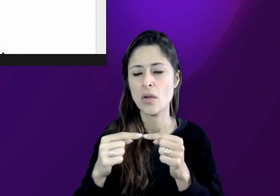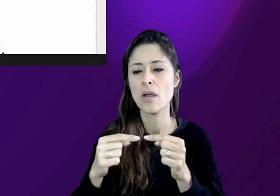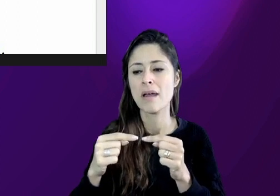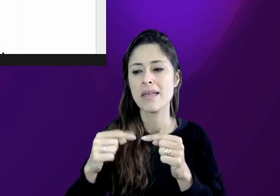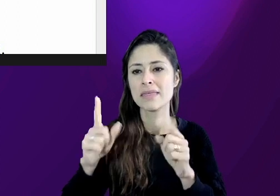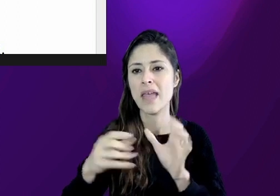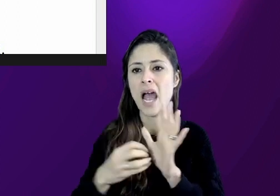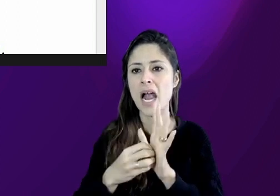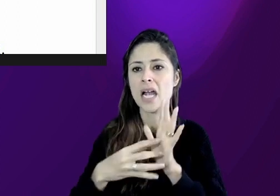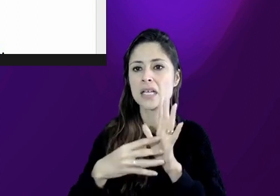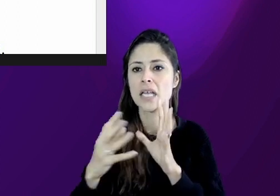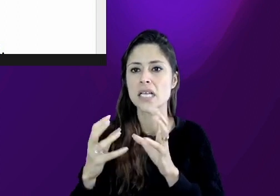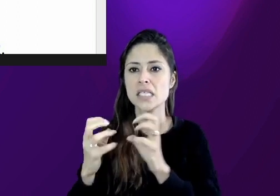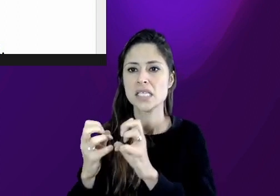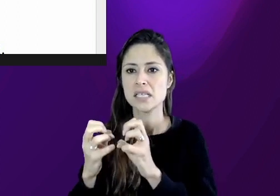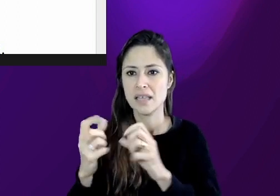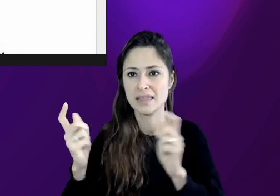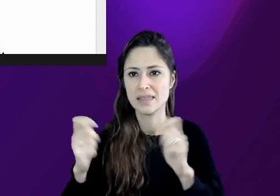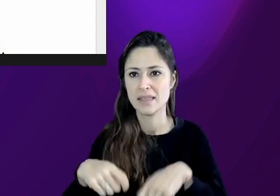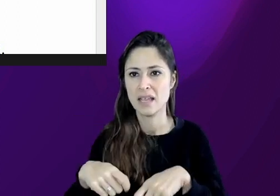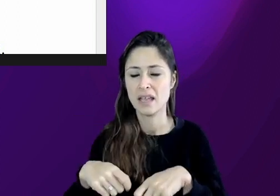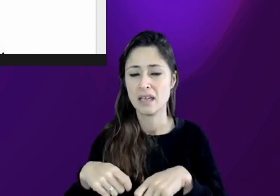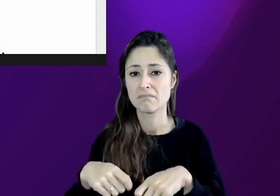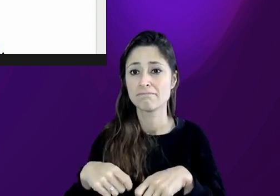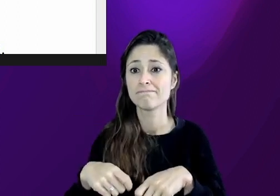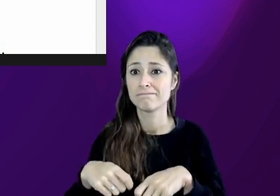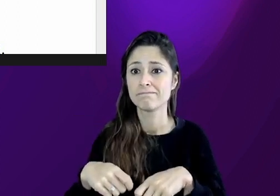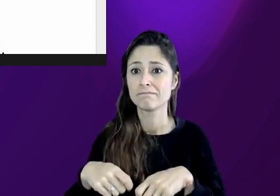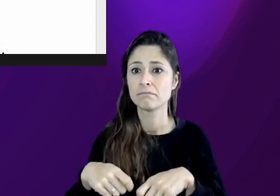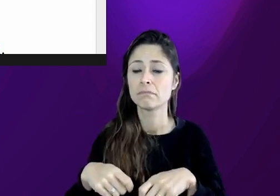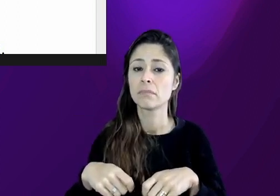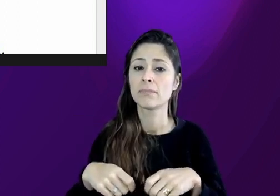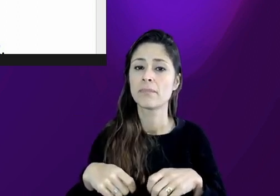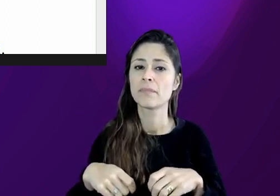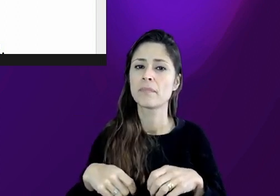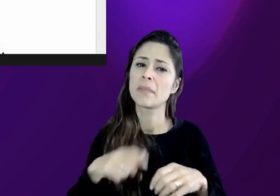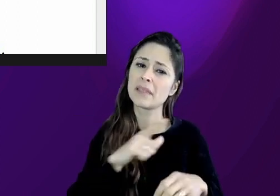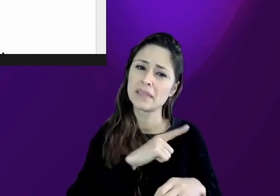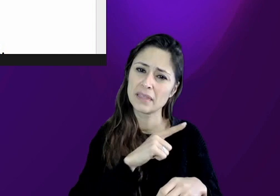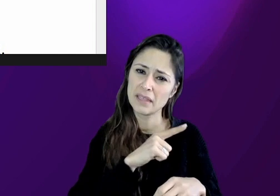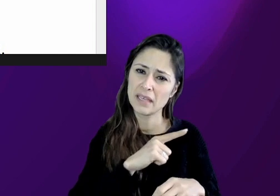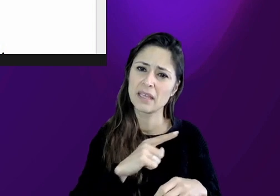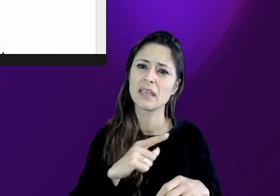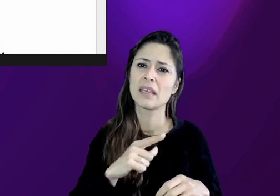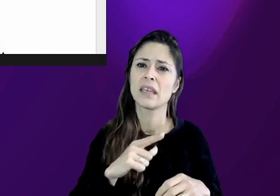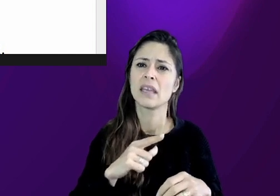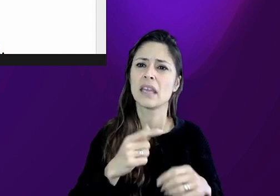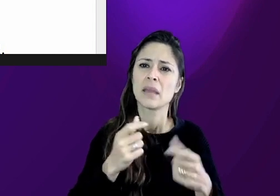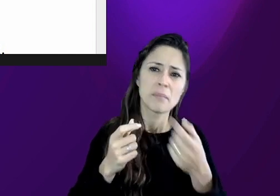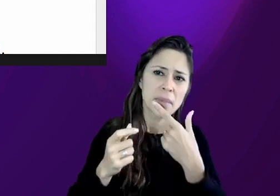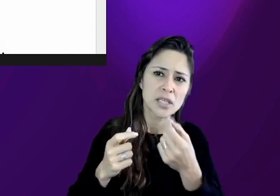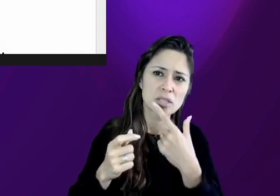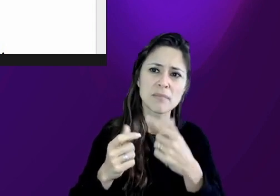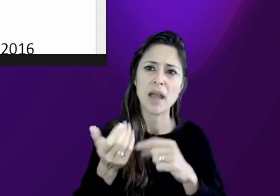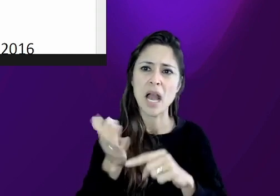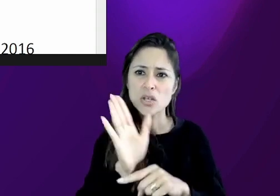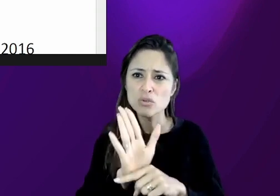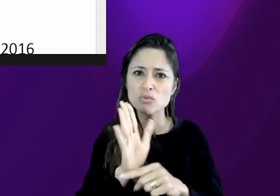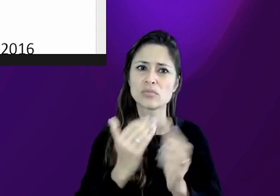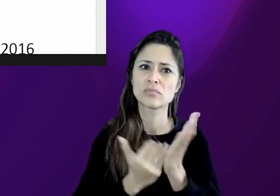diferença estatística, mas, houve uma diferença numérica, mas não estatisticamente significativa para a terapia